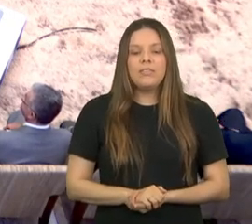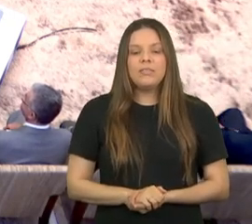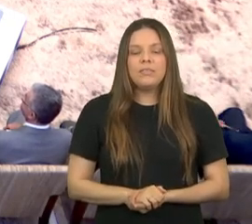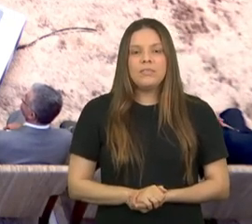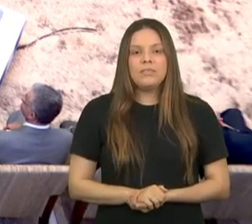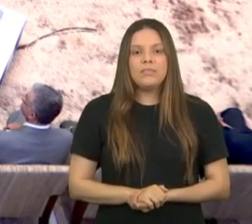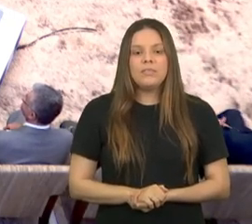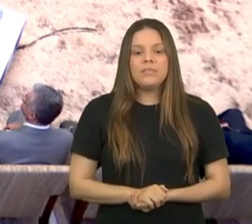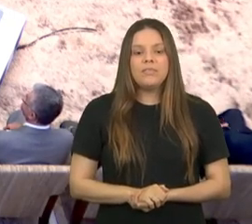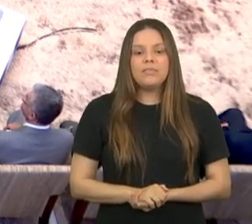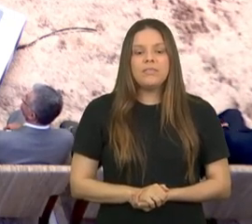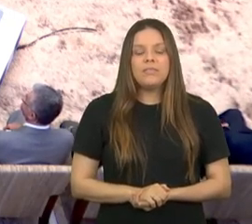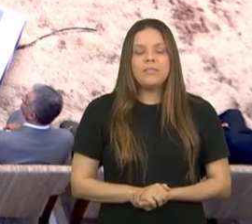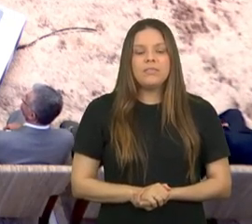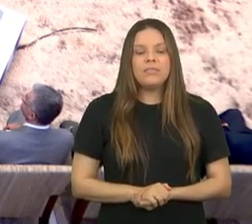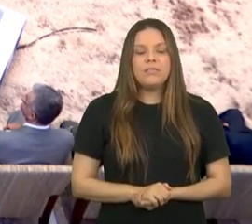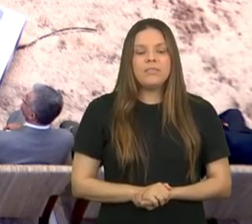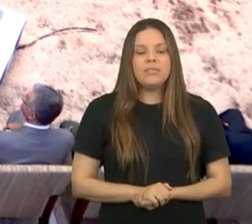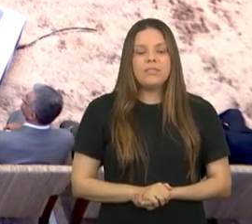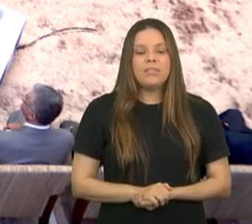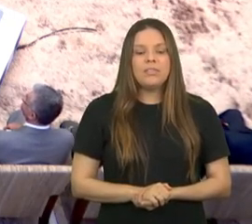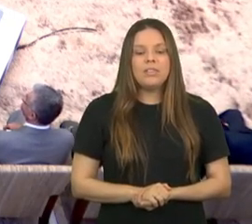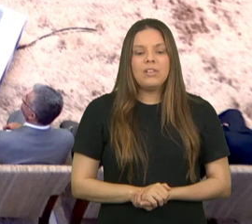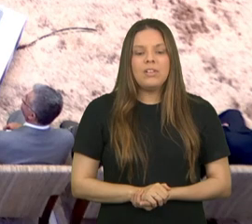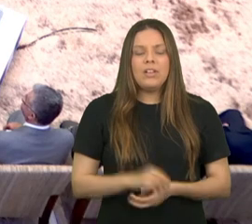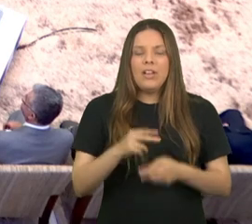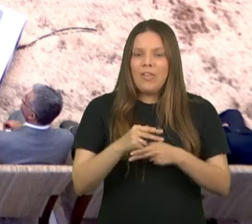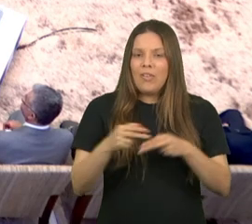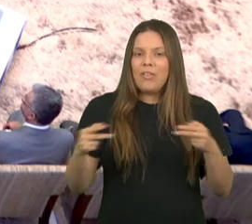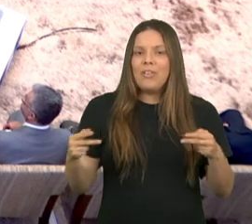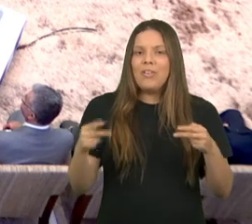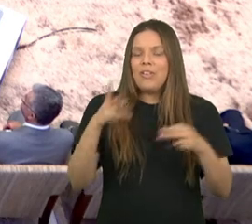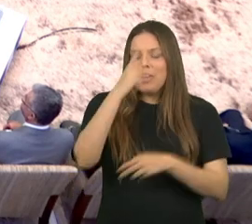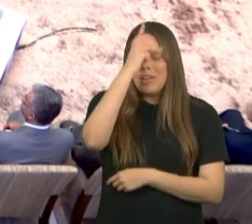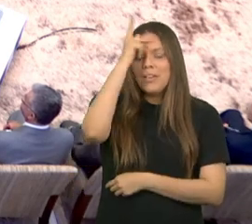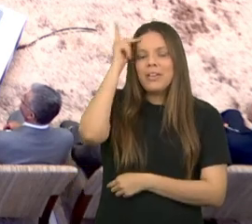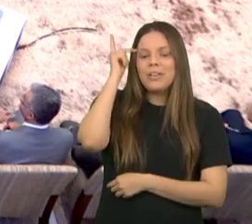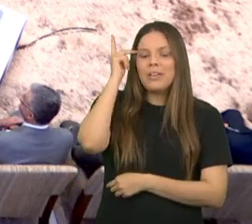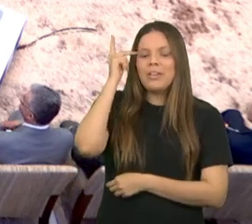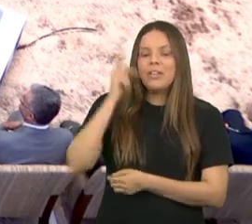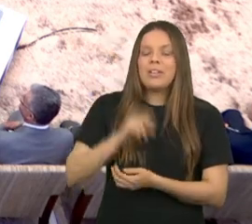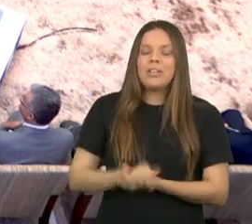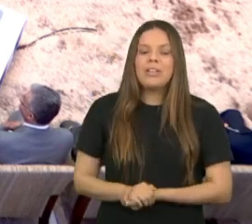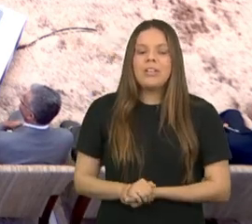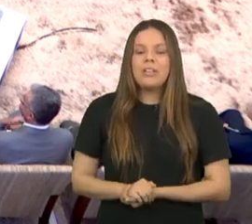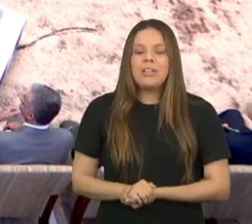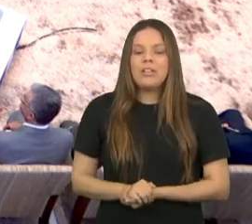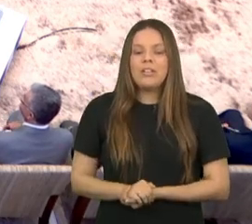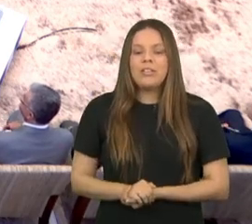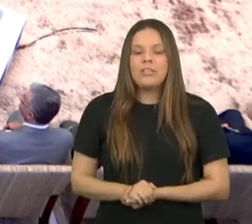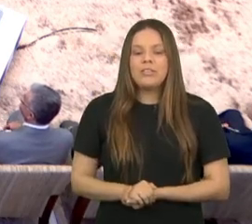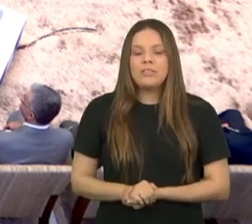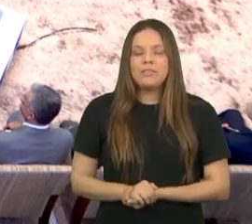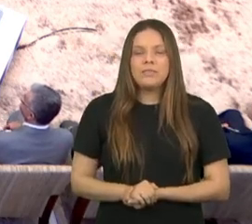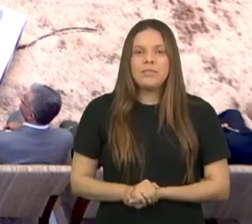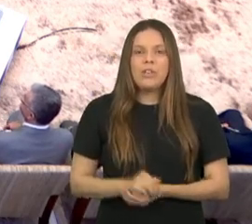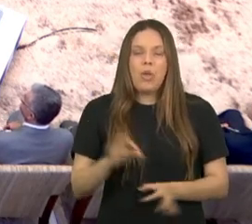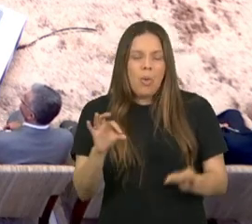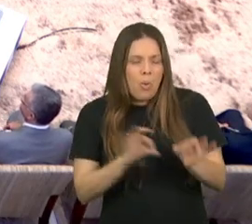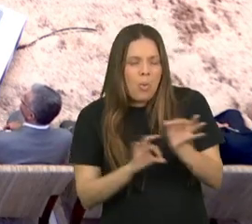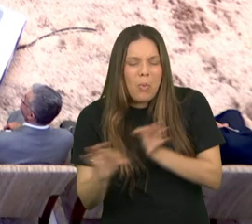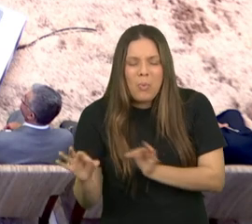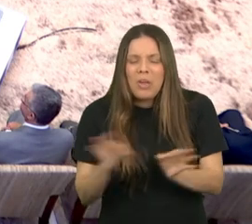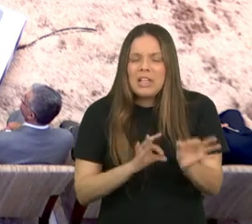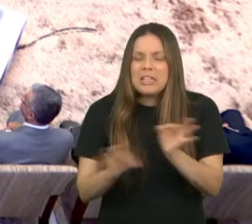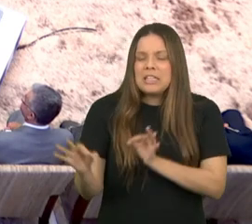pastor Gilberto Denise, pastor Farias, foi o emissário que trouxe de lá. Um irmão viajou para a Alemanha, se prontificou, pastor